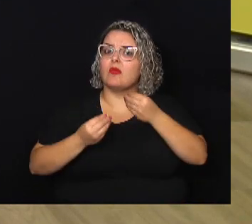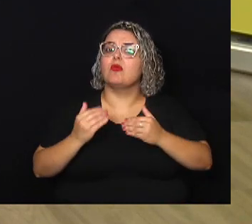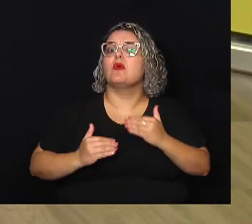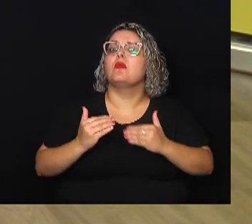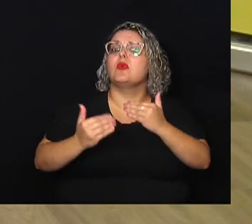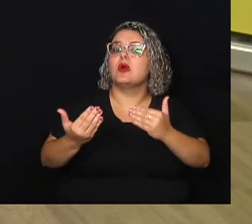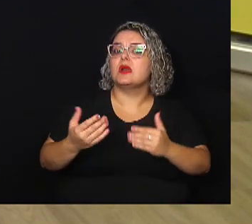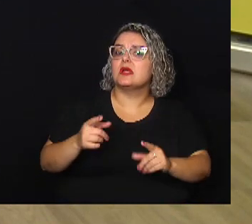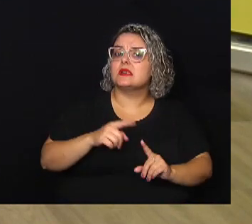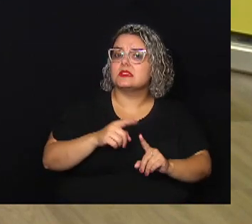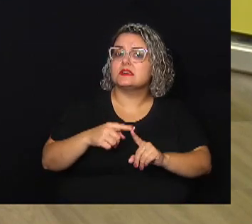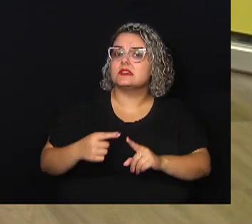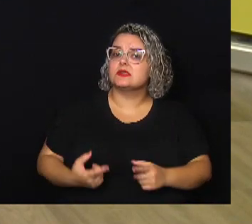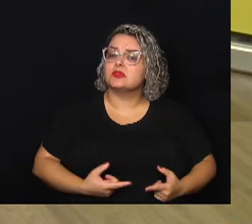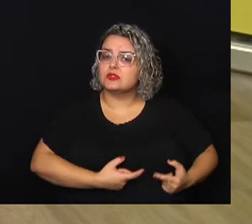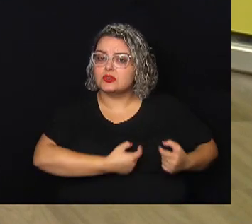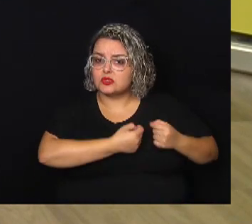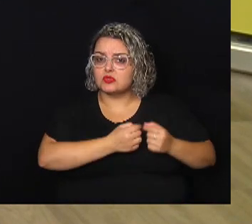evolução desse tipo de câncer?